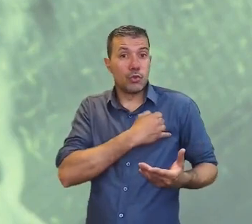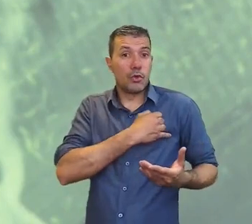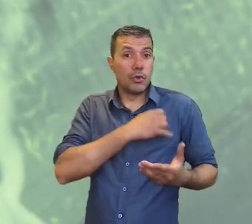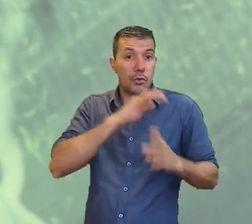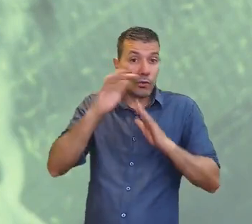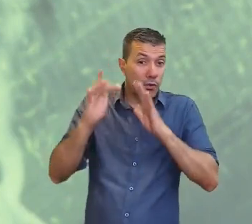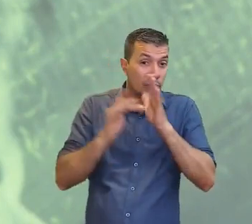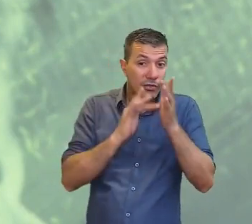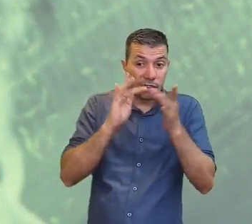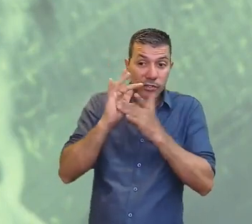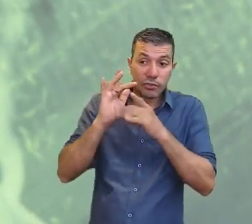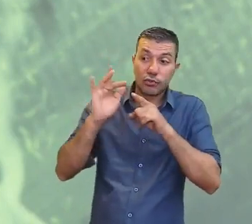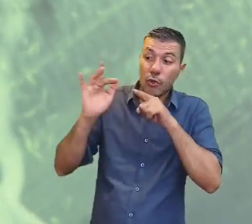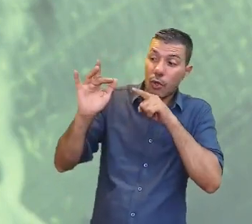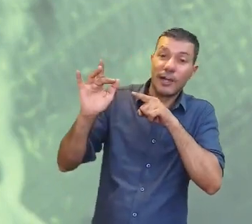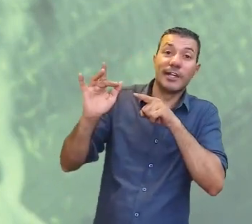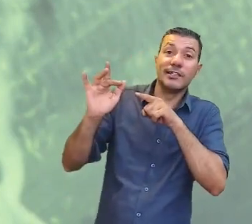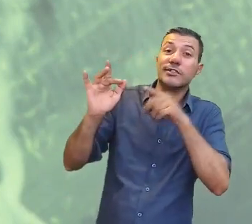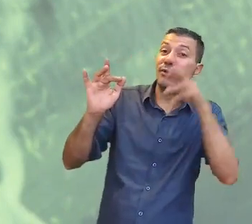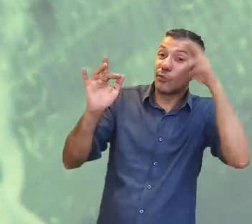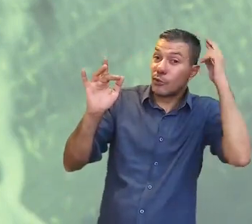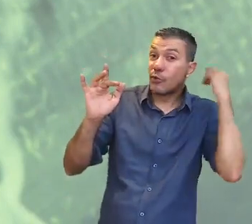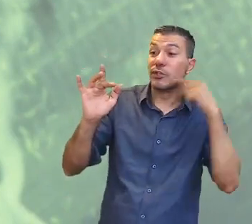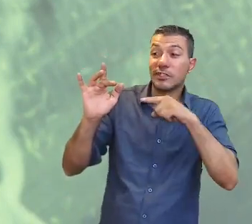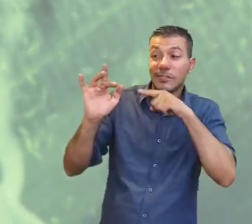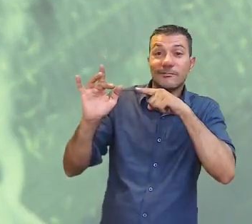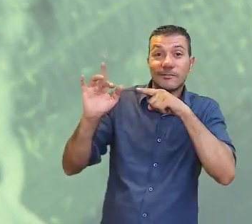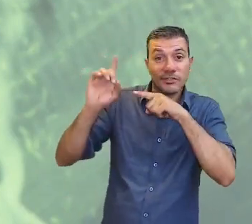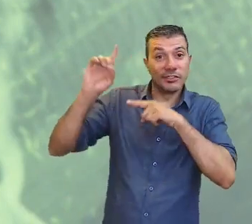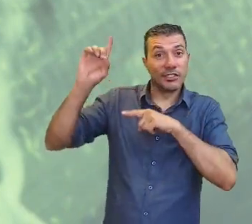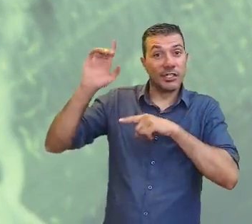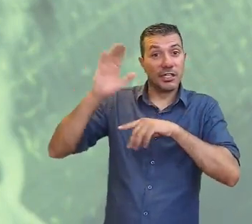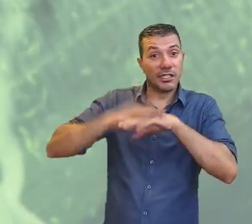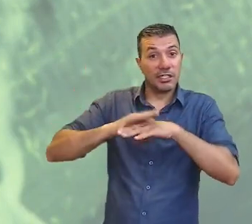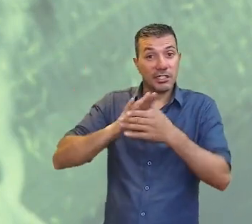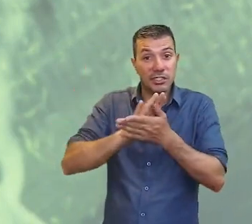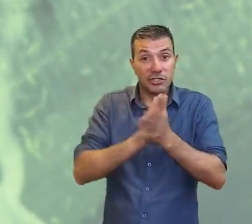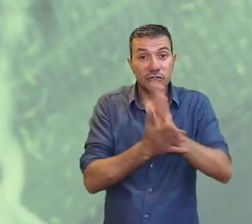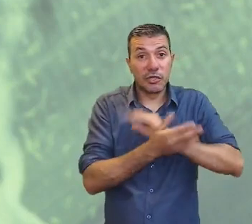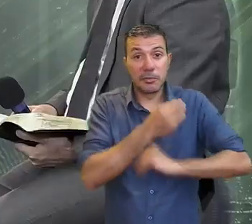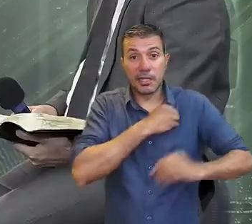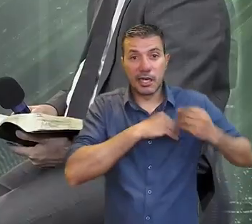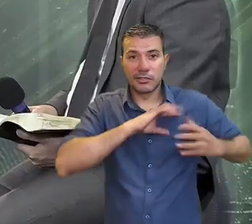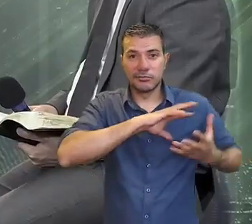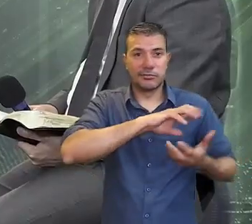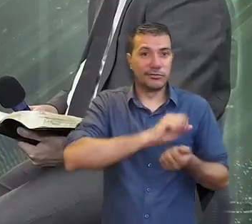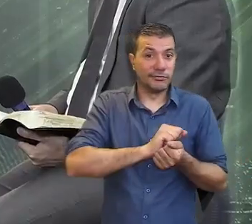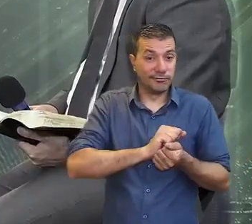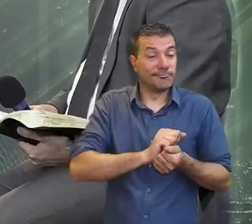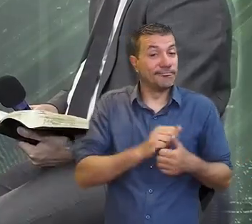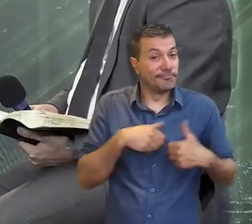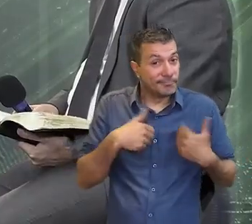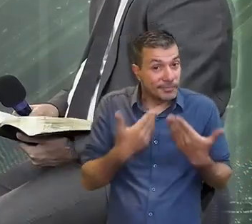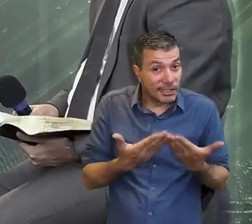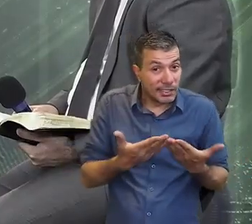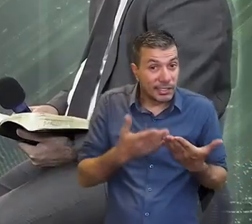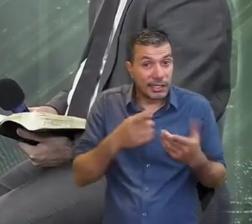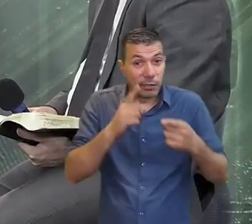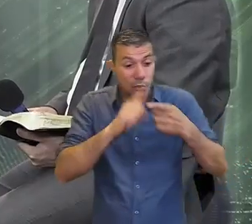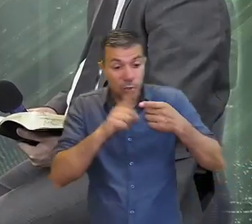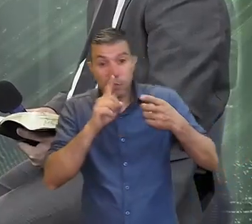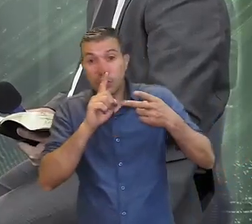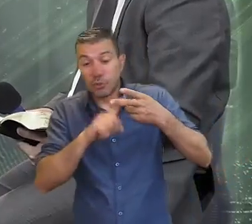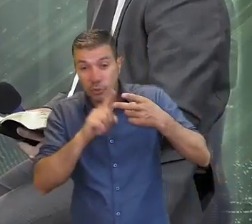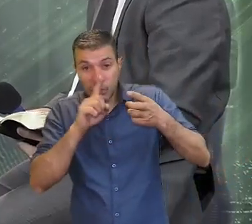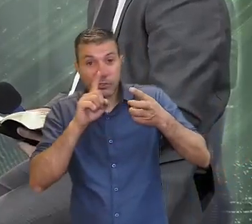quando João vê Jesus vindo e diz assim: eis o Cordeiro de Deus que tira o pecado do mundo. Então, na realidade, pastor, esses 3 textos,